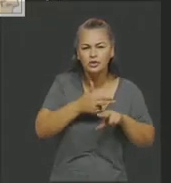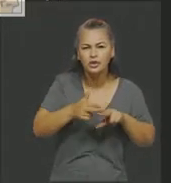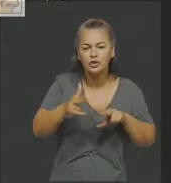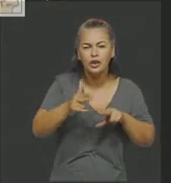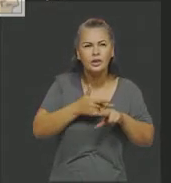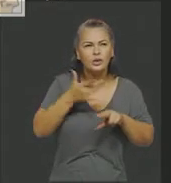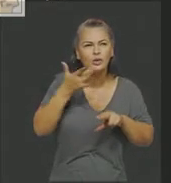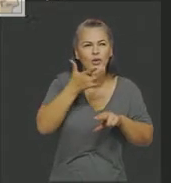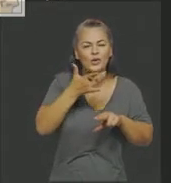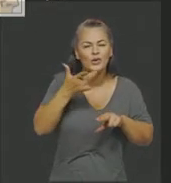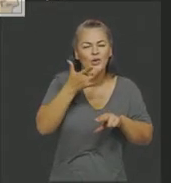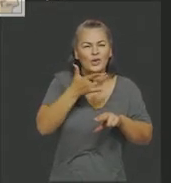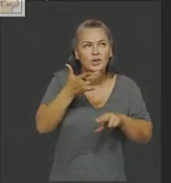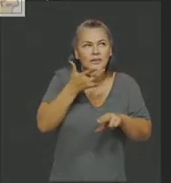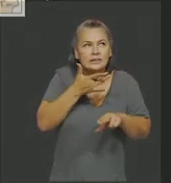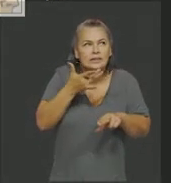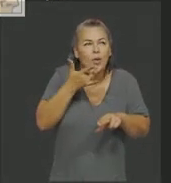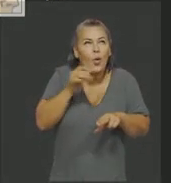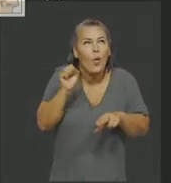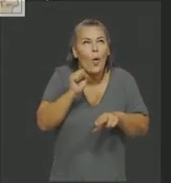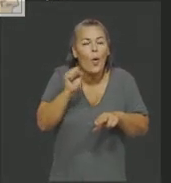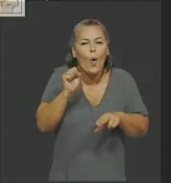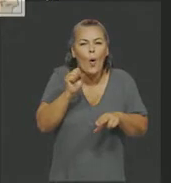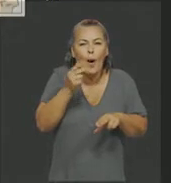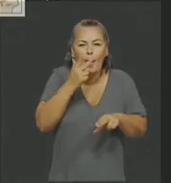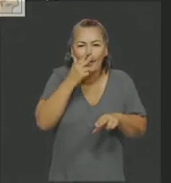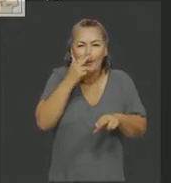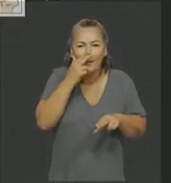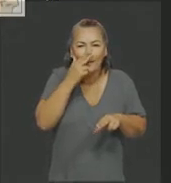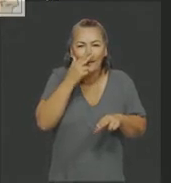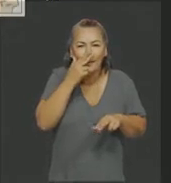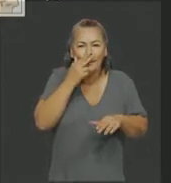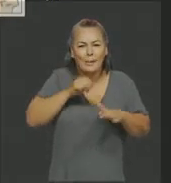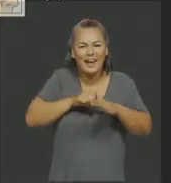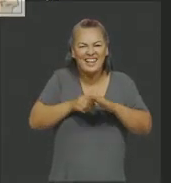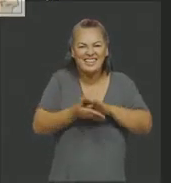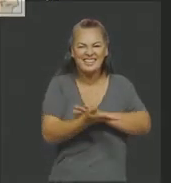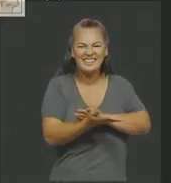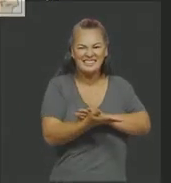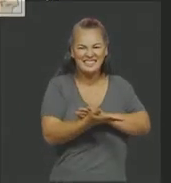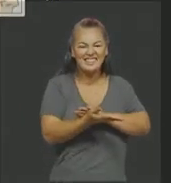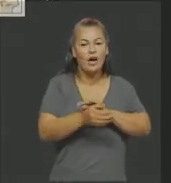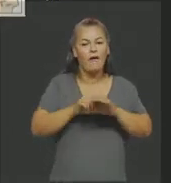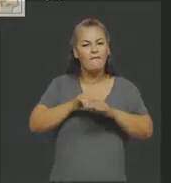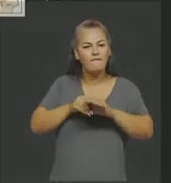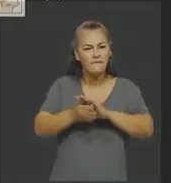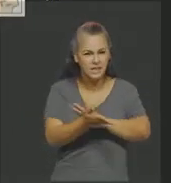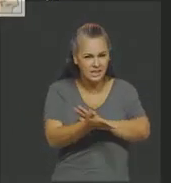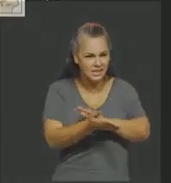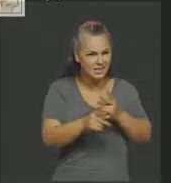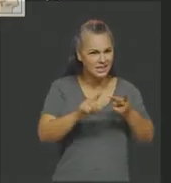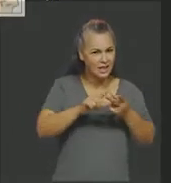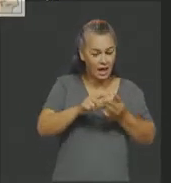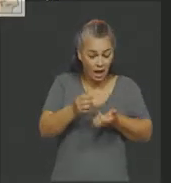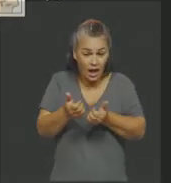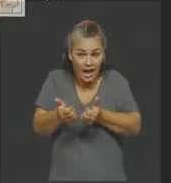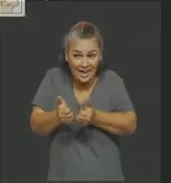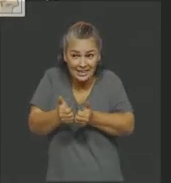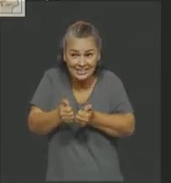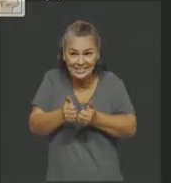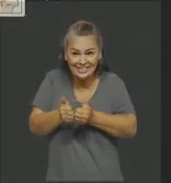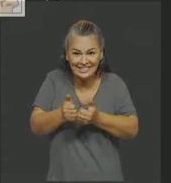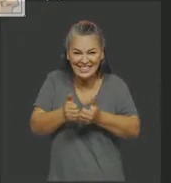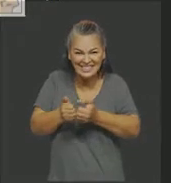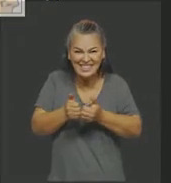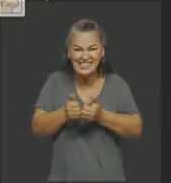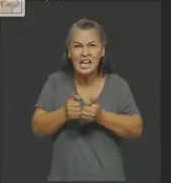Chocolate vicia, né? Jogo de videogame vicia? Ah, mas vicia. Jogo de videogame